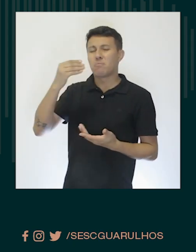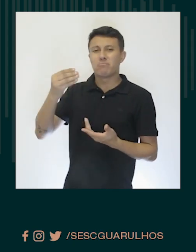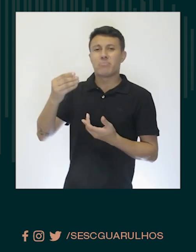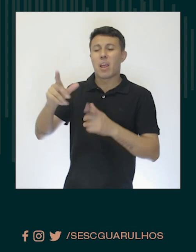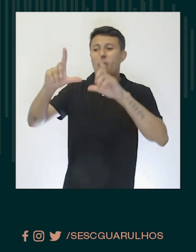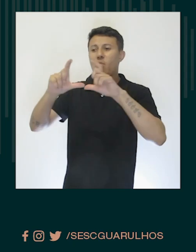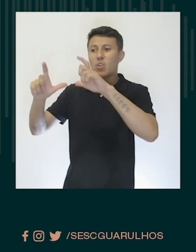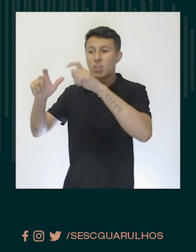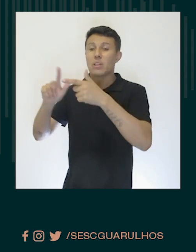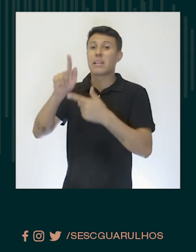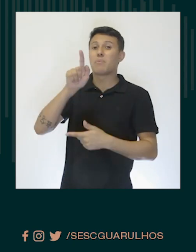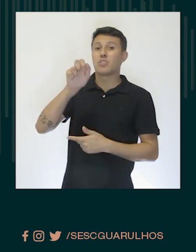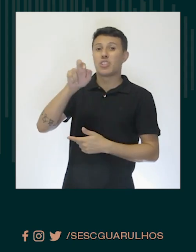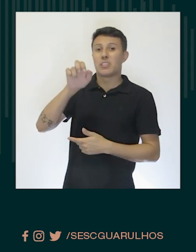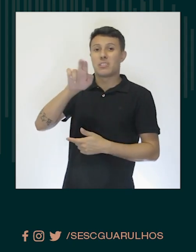Januário Garcia.